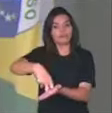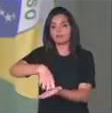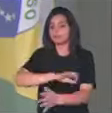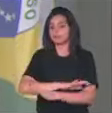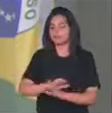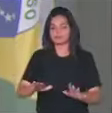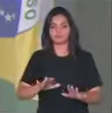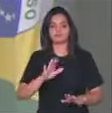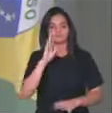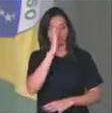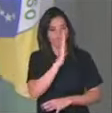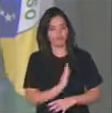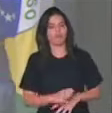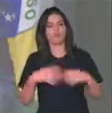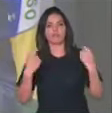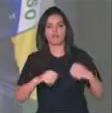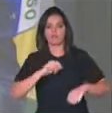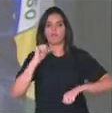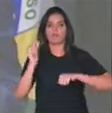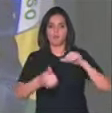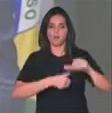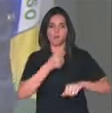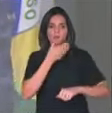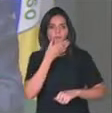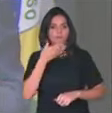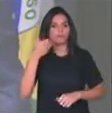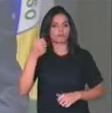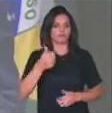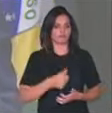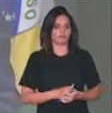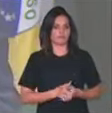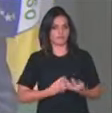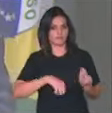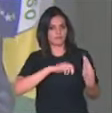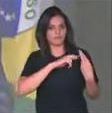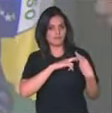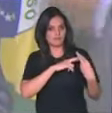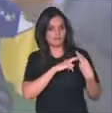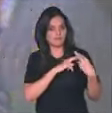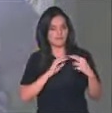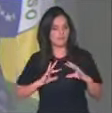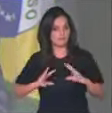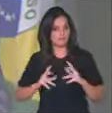para o brasil para melhor de mais responsabilidade para todos